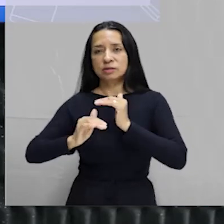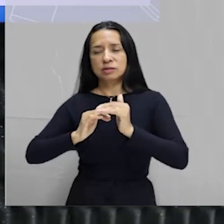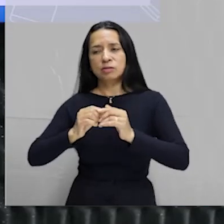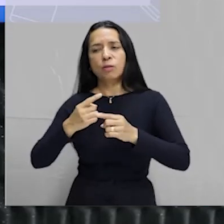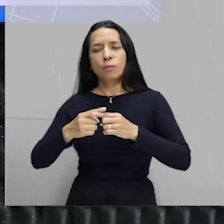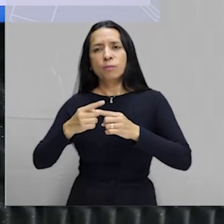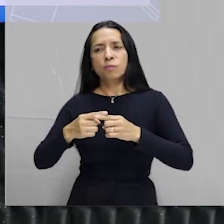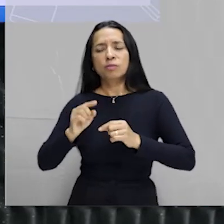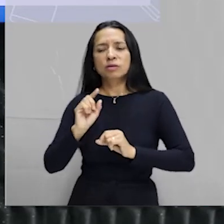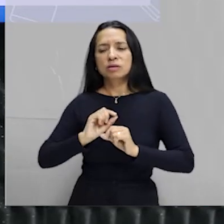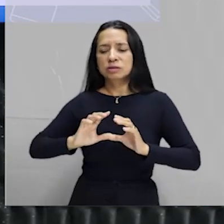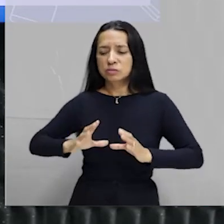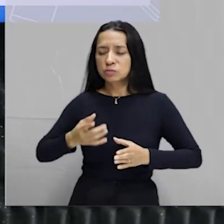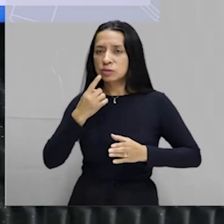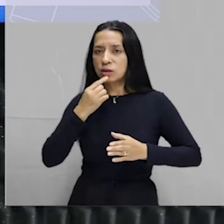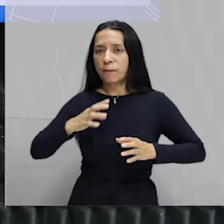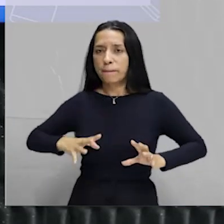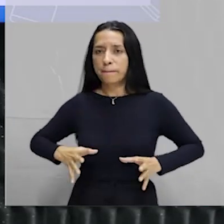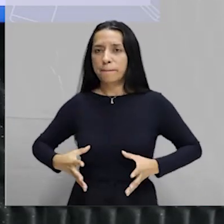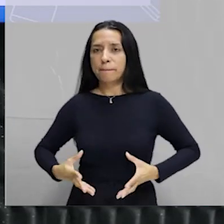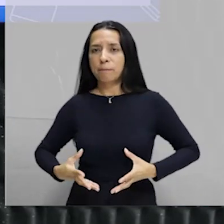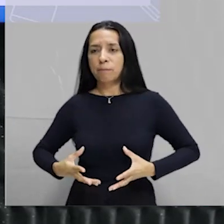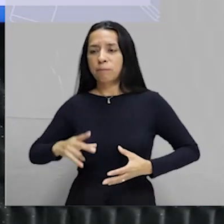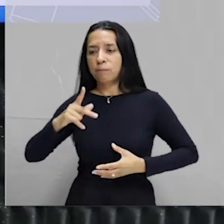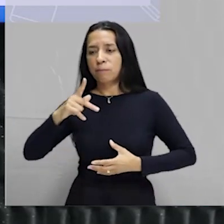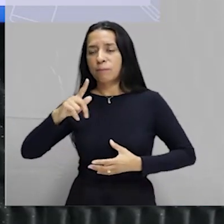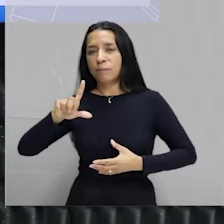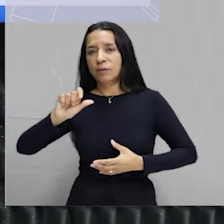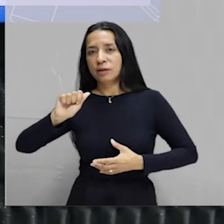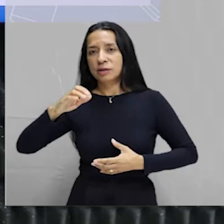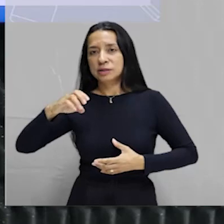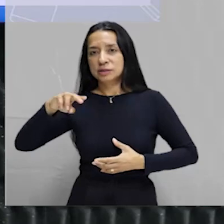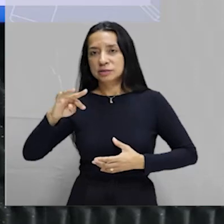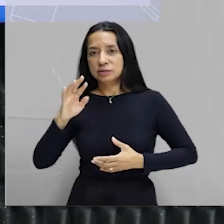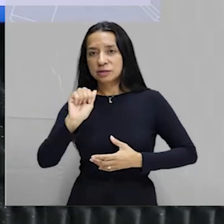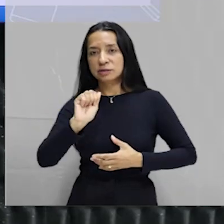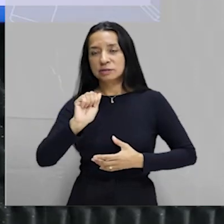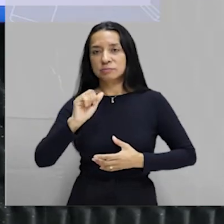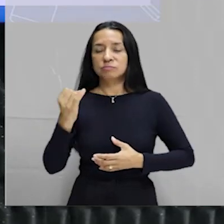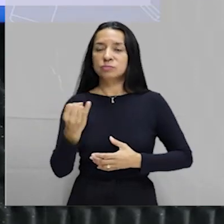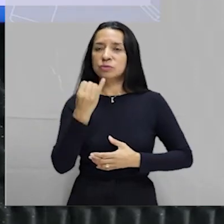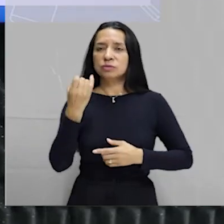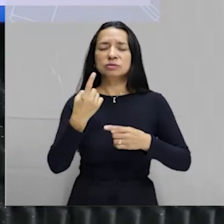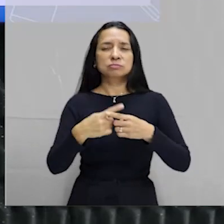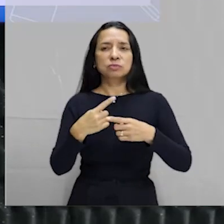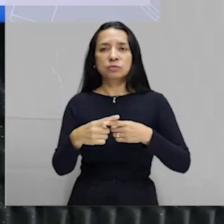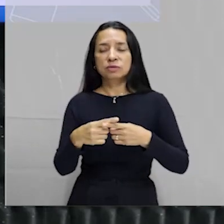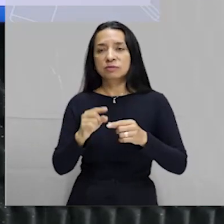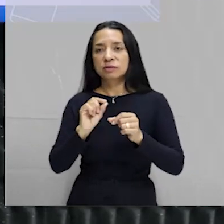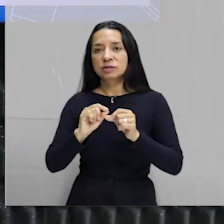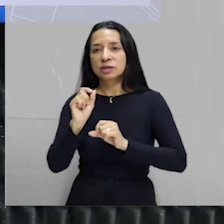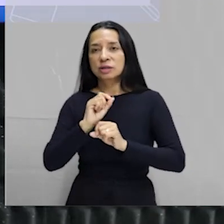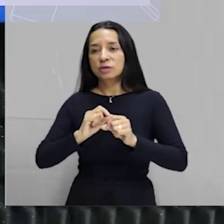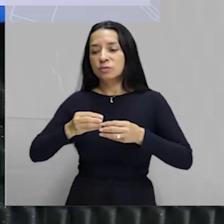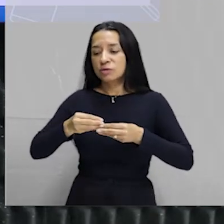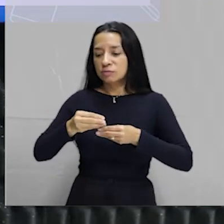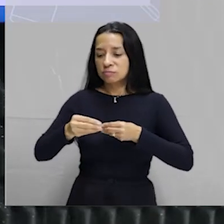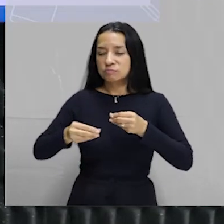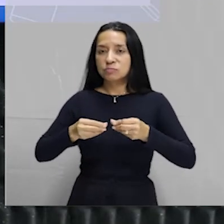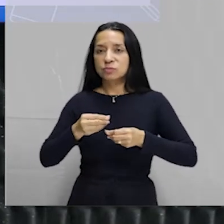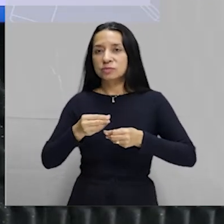serve a placenta? A placenta ela é importante porque é a placenta que vai fazer com que nutrientes da